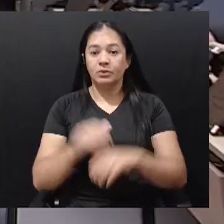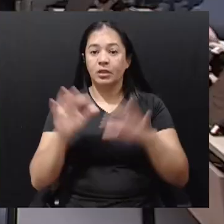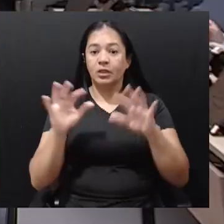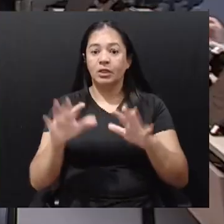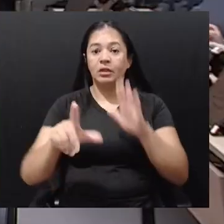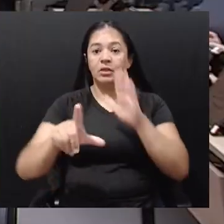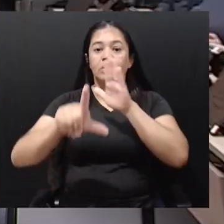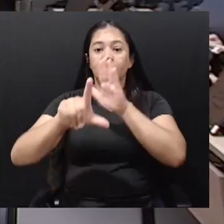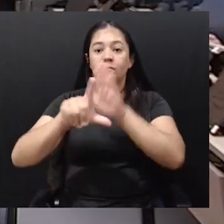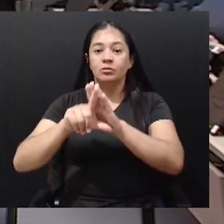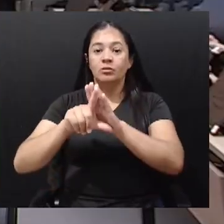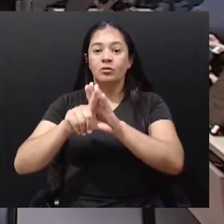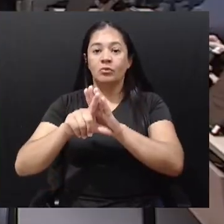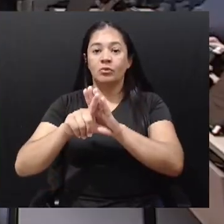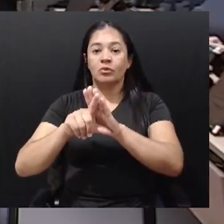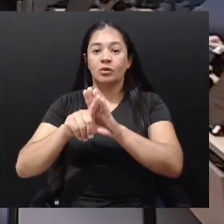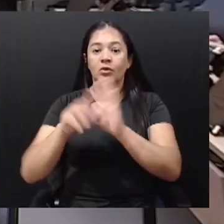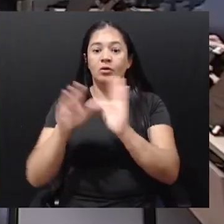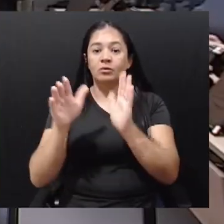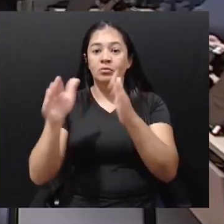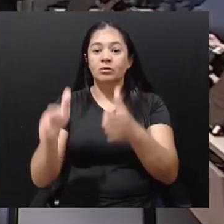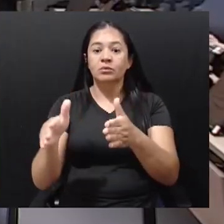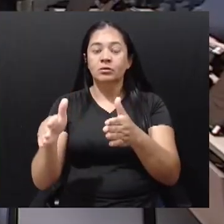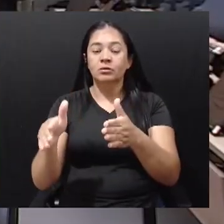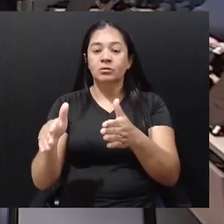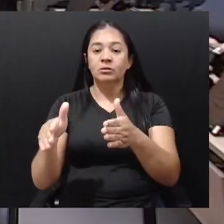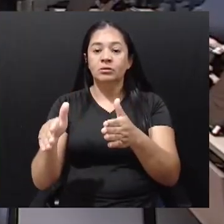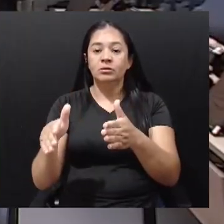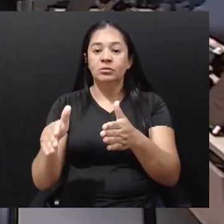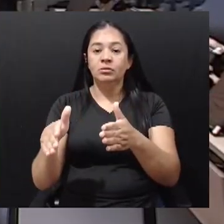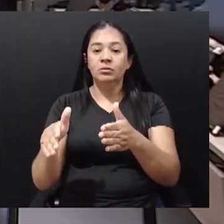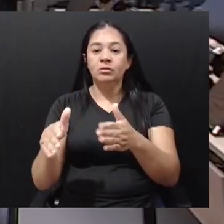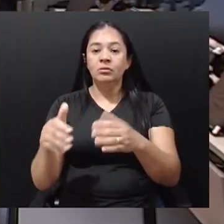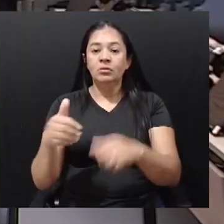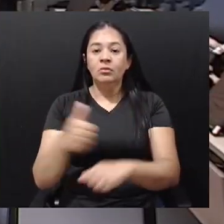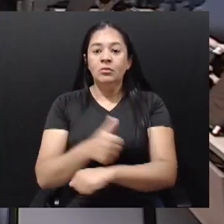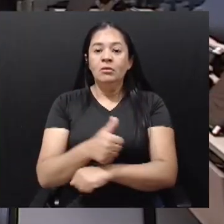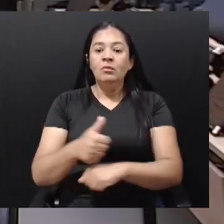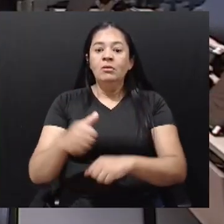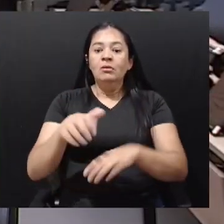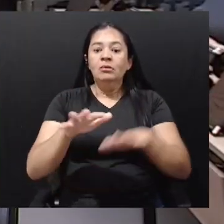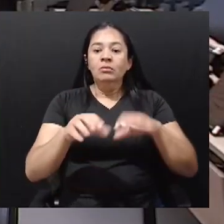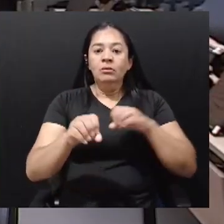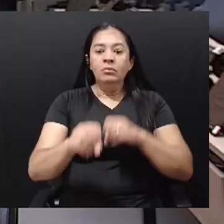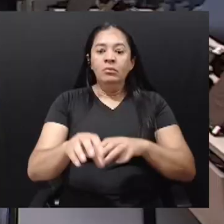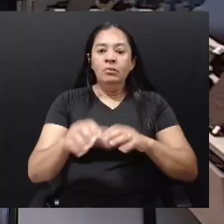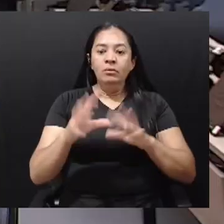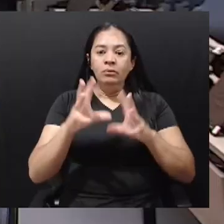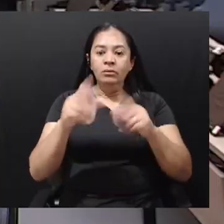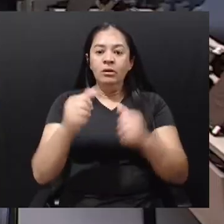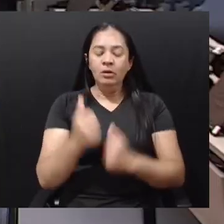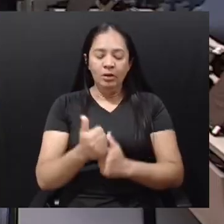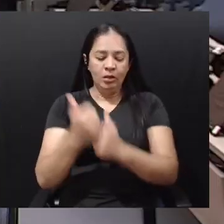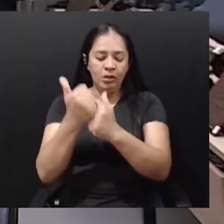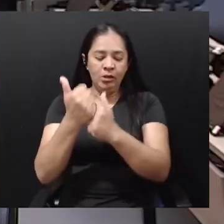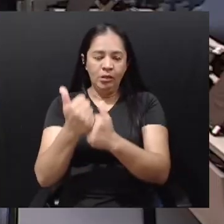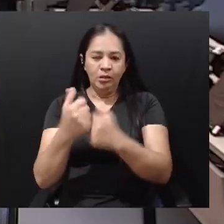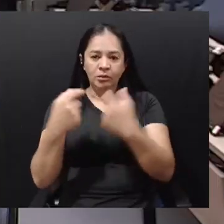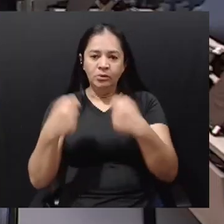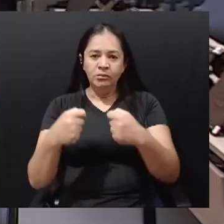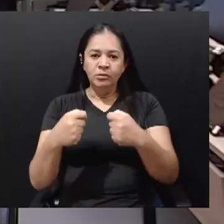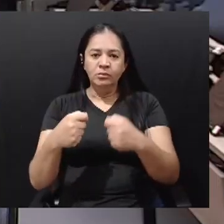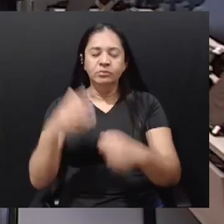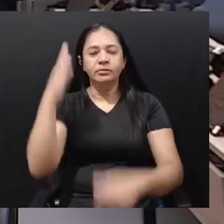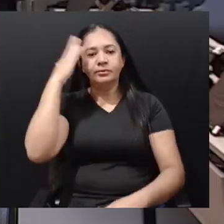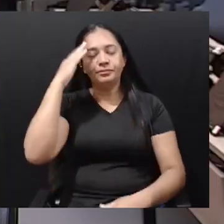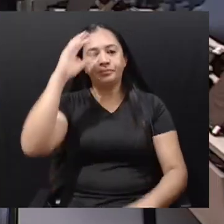que visa dar aos profissionais de educação todo o apoio necessário para lidar com